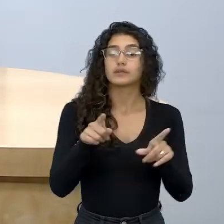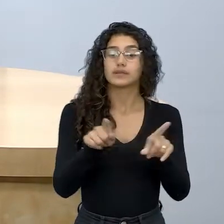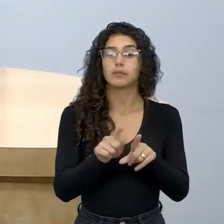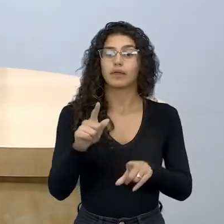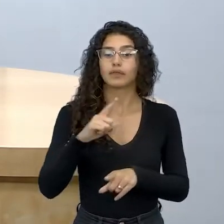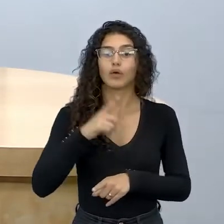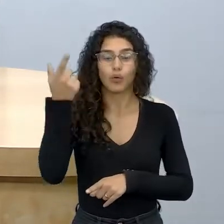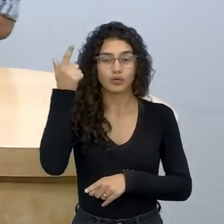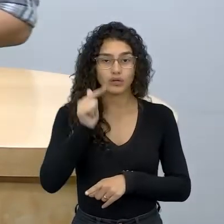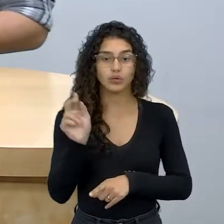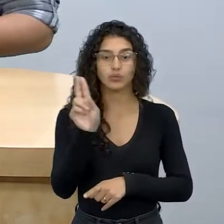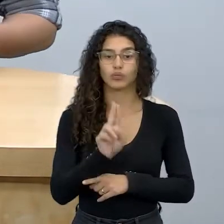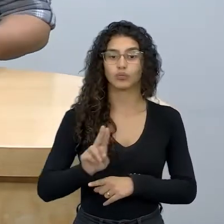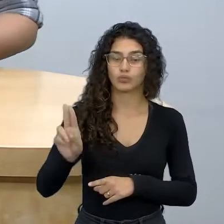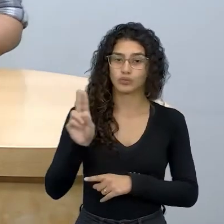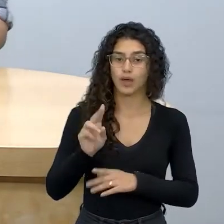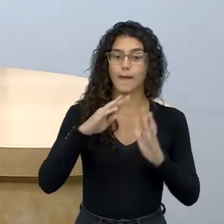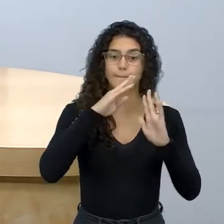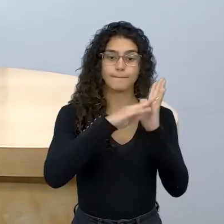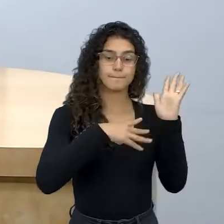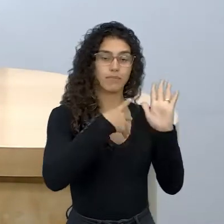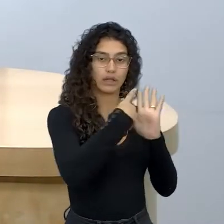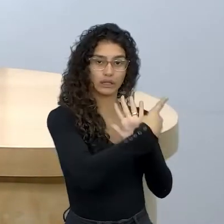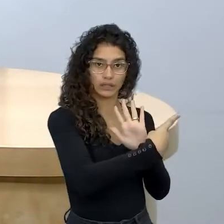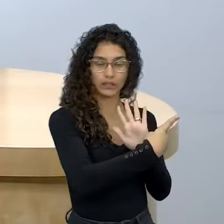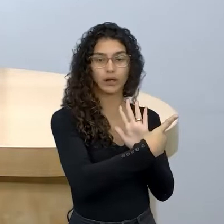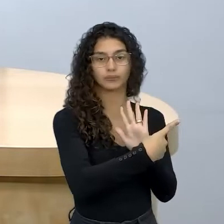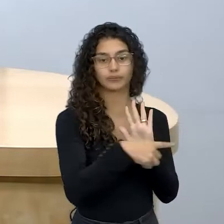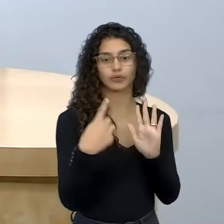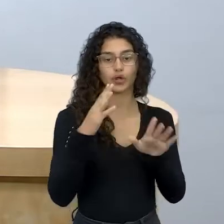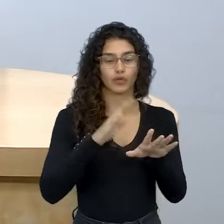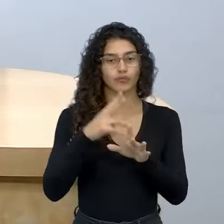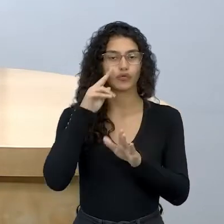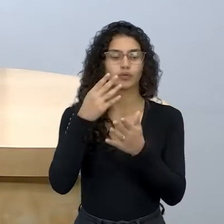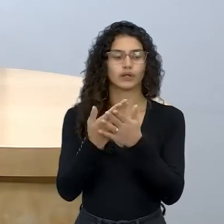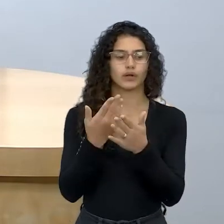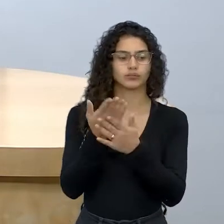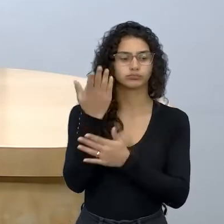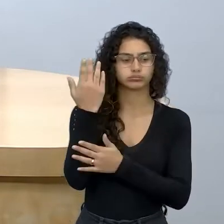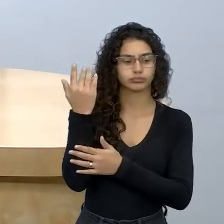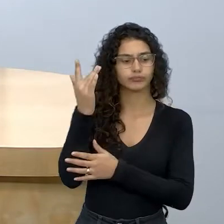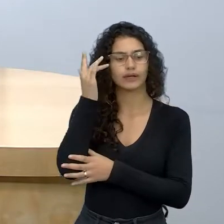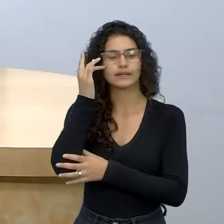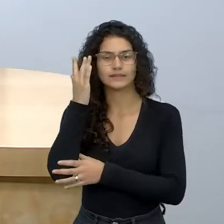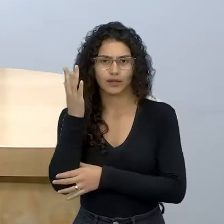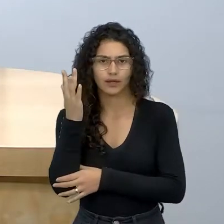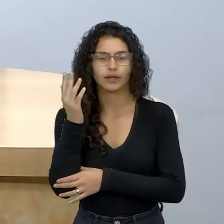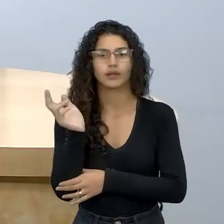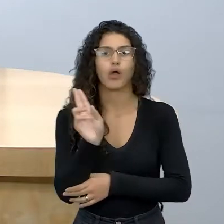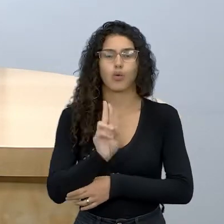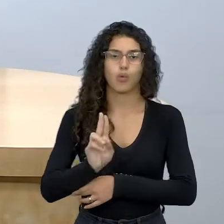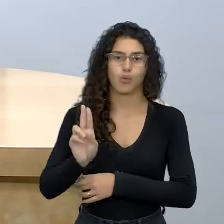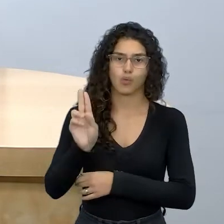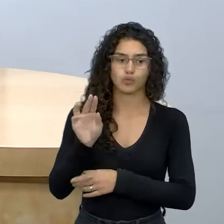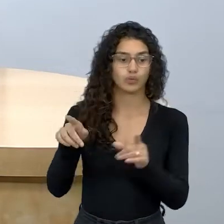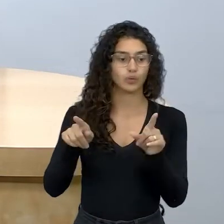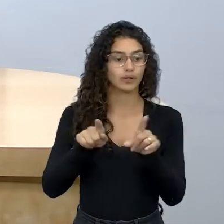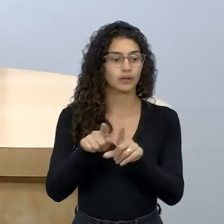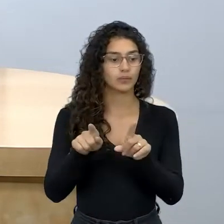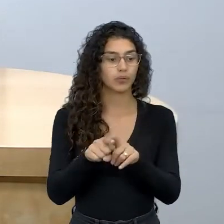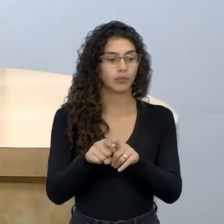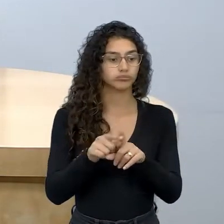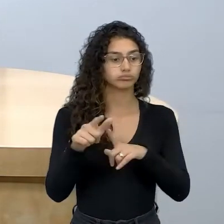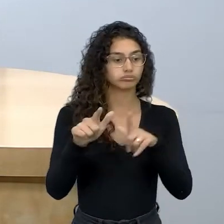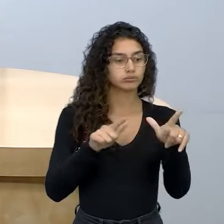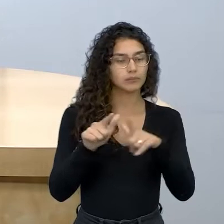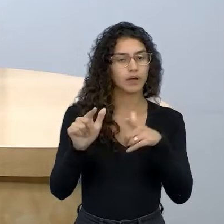tenham conseguido usar a planilha eletrônica, né? Que a gente viu na última aula, que vocês viram que facilita bastante, né? Principalmente quando a gente trabalha